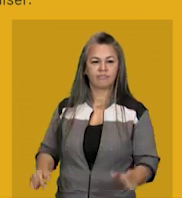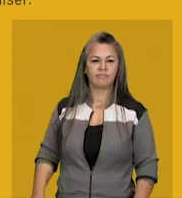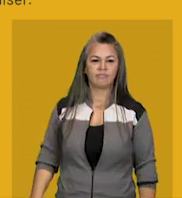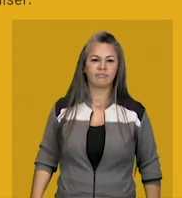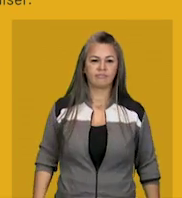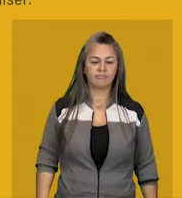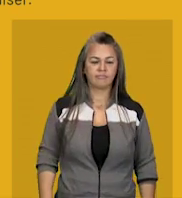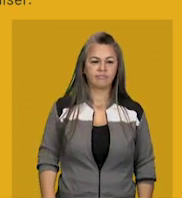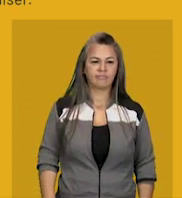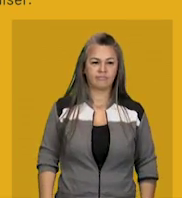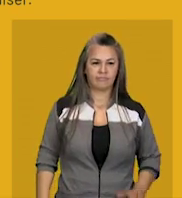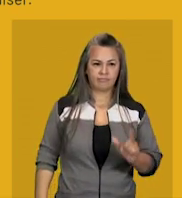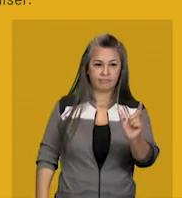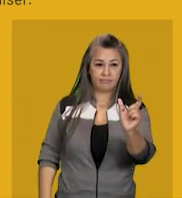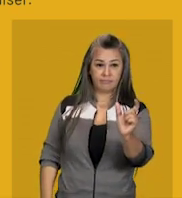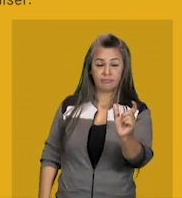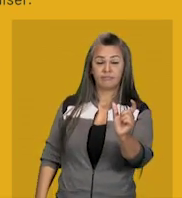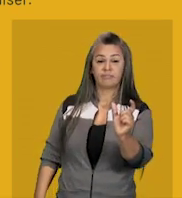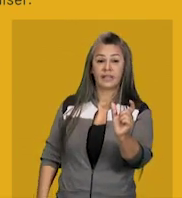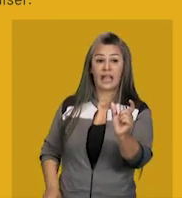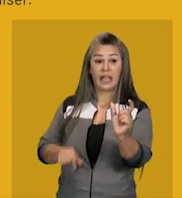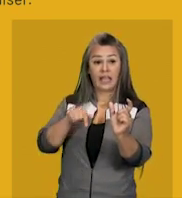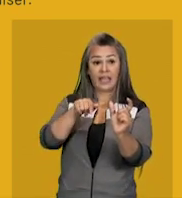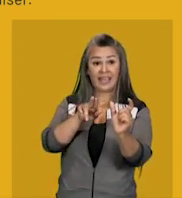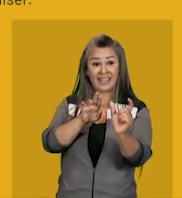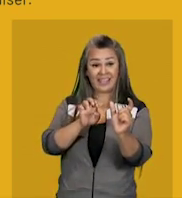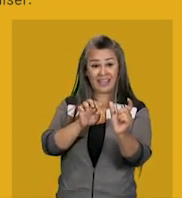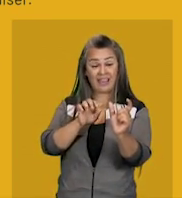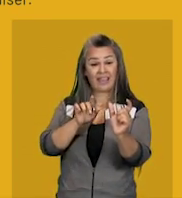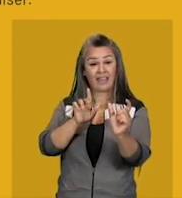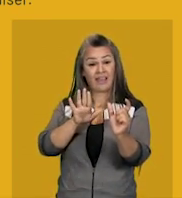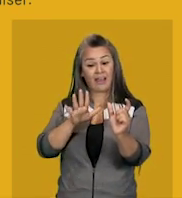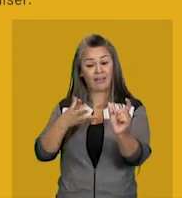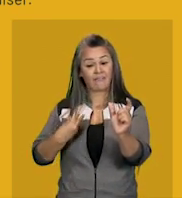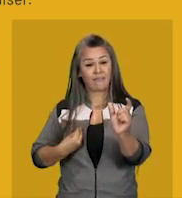Olha só. Se você puder substituir tudo isso aqui, ó,